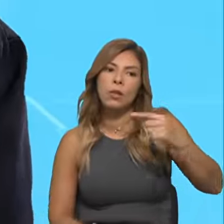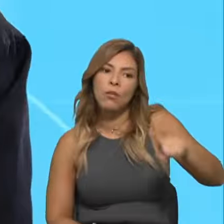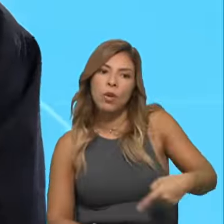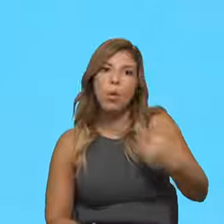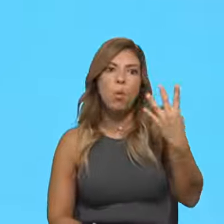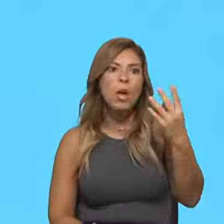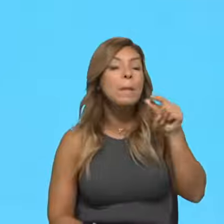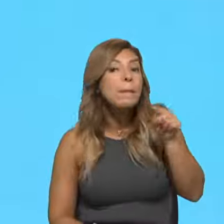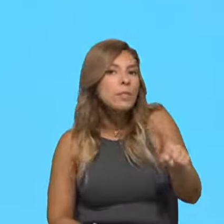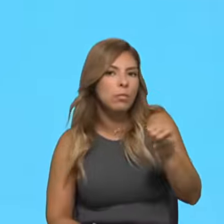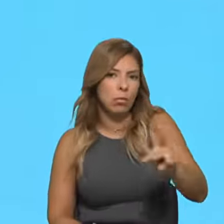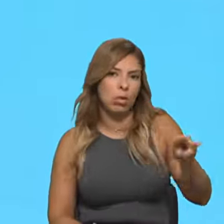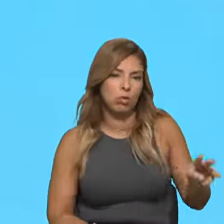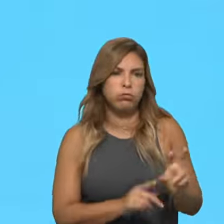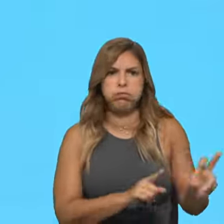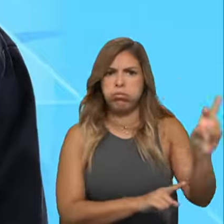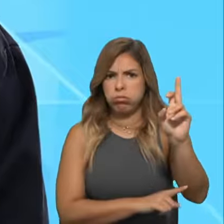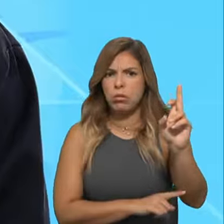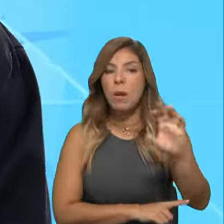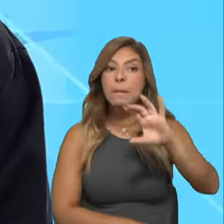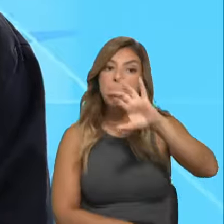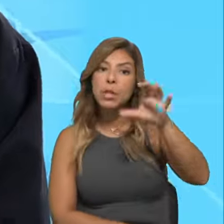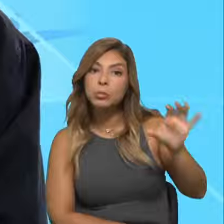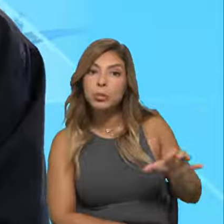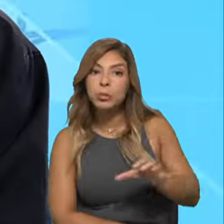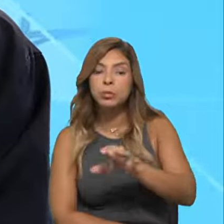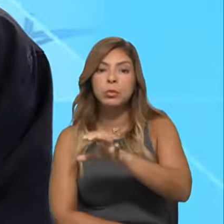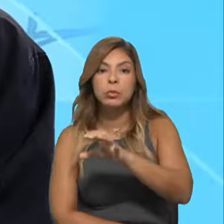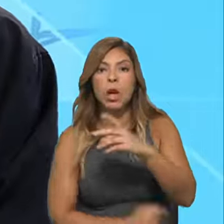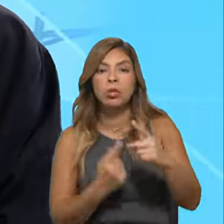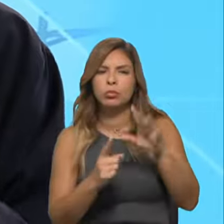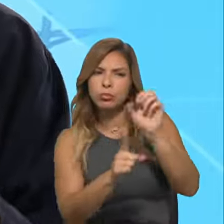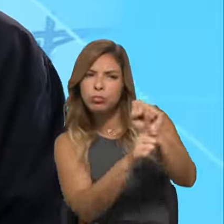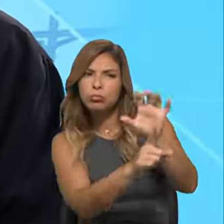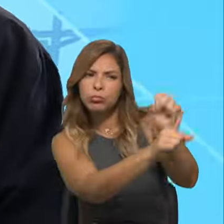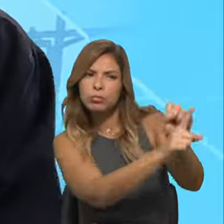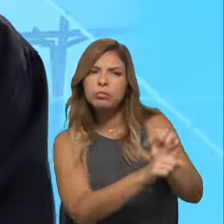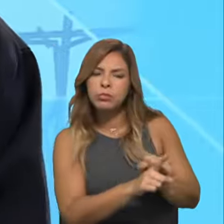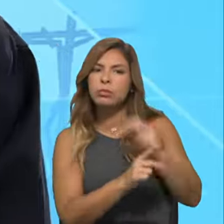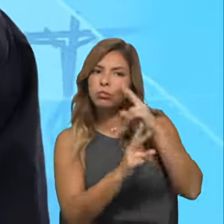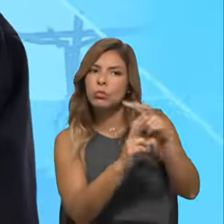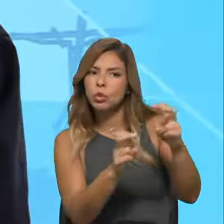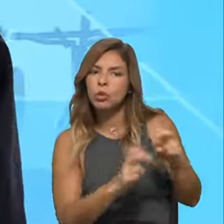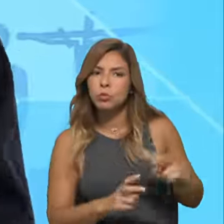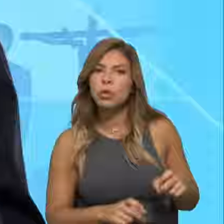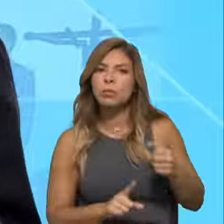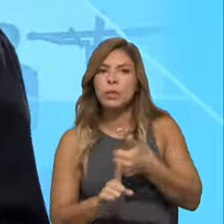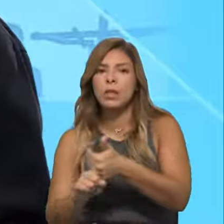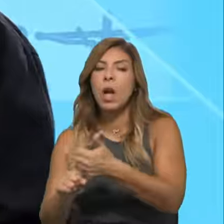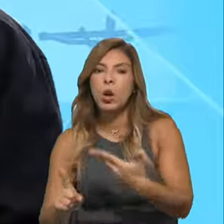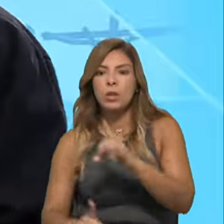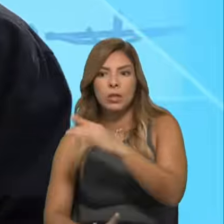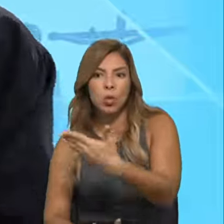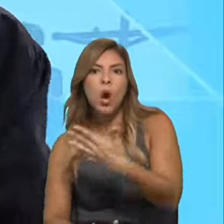milhões. E os países que foram, digamos assim, em que estão identificados como havendo perseguição ou discriminação eram 61 e agora